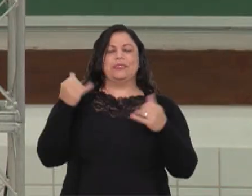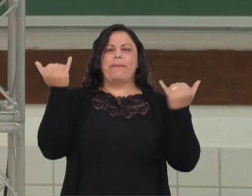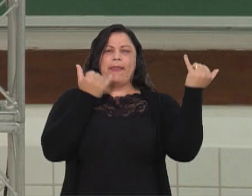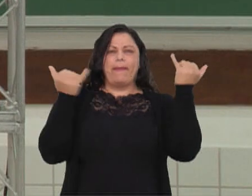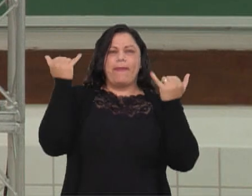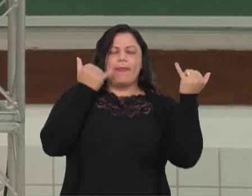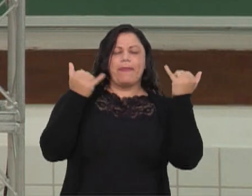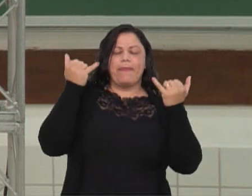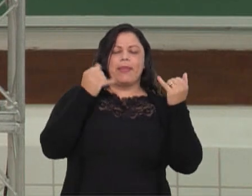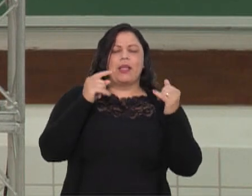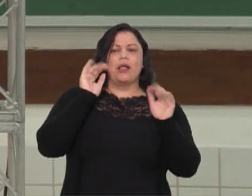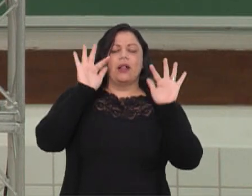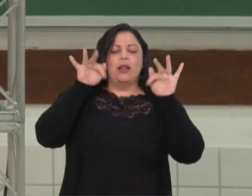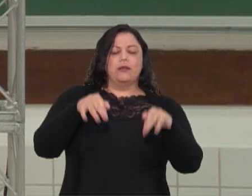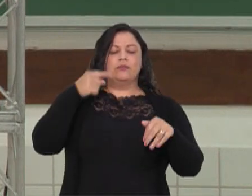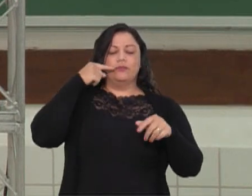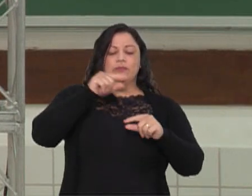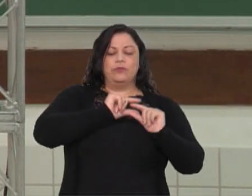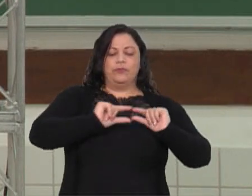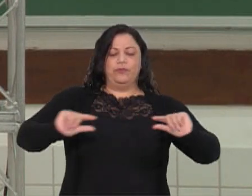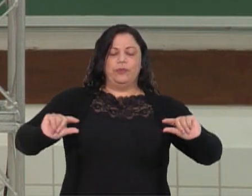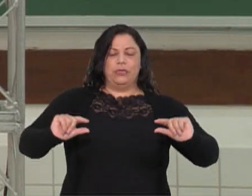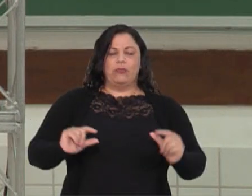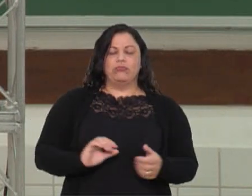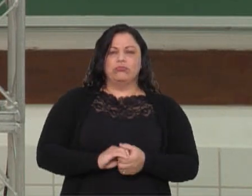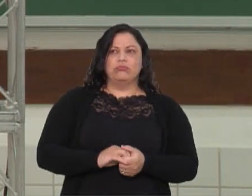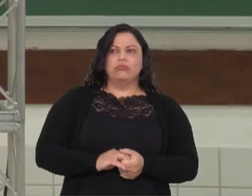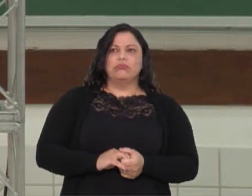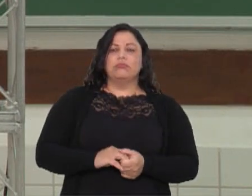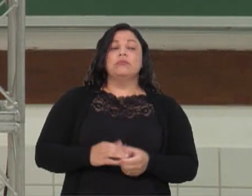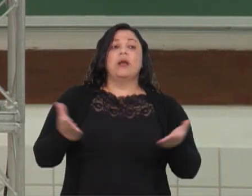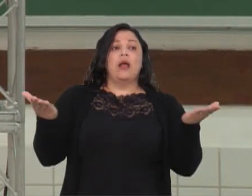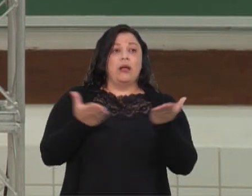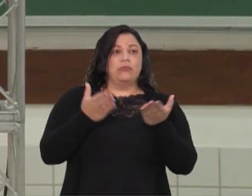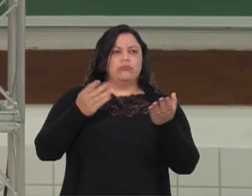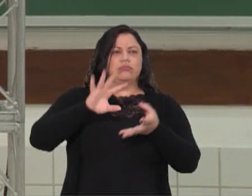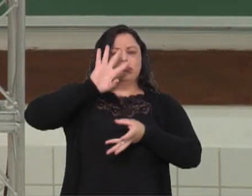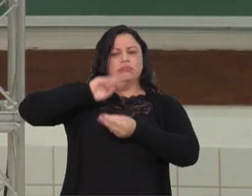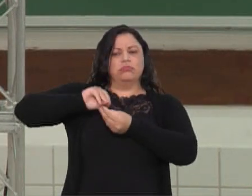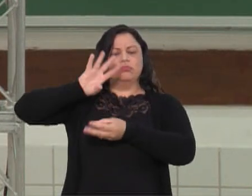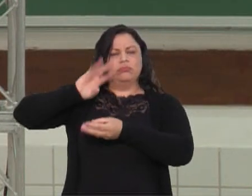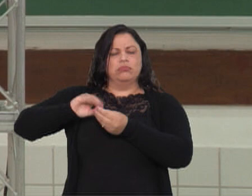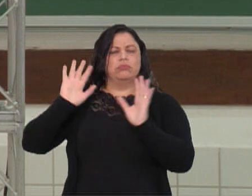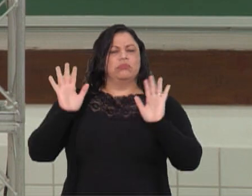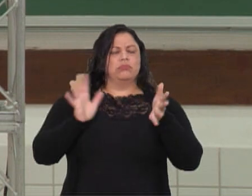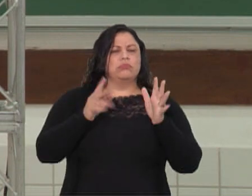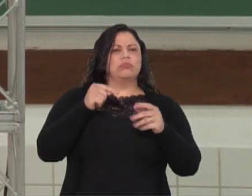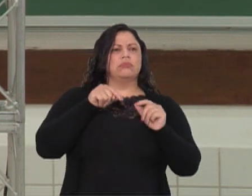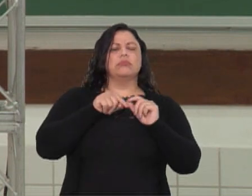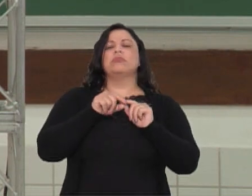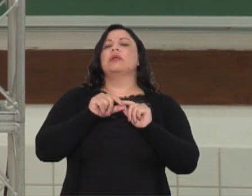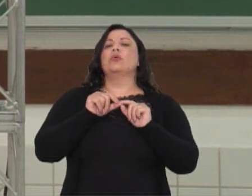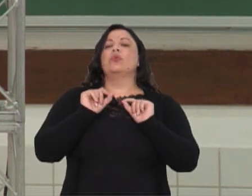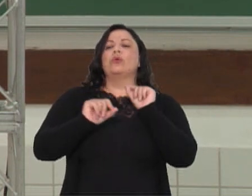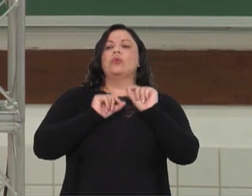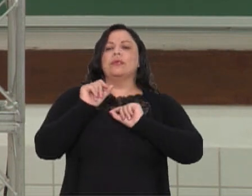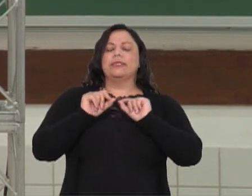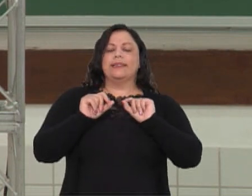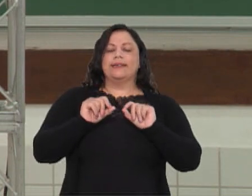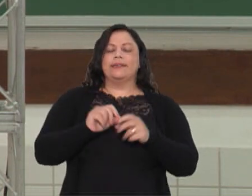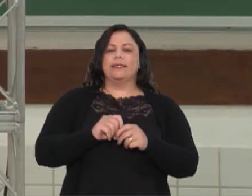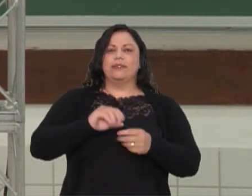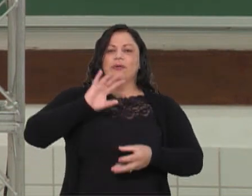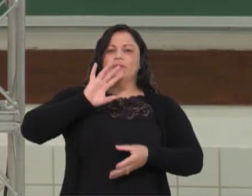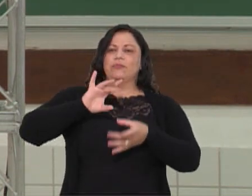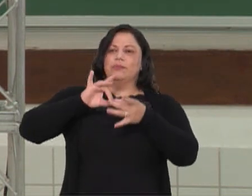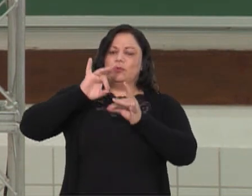no final do texto. Tá? Aqui, como nós fizemos um apanhado do texto, eu coloquei para vocês ali no final do